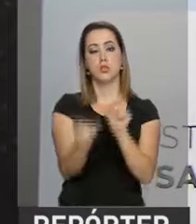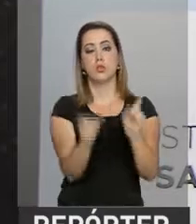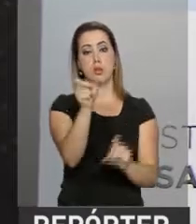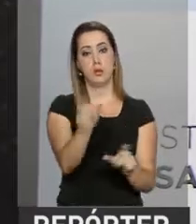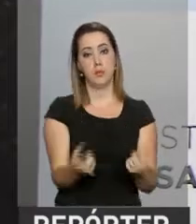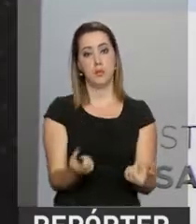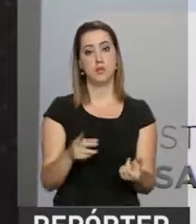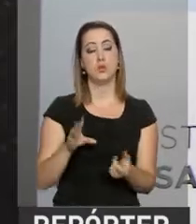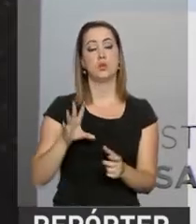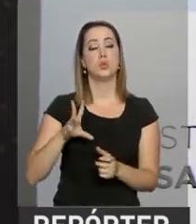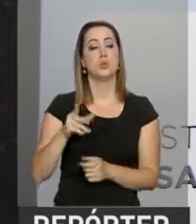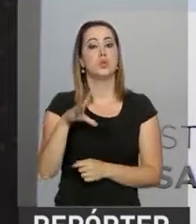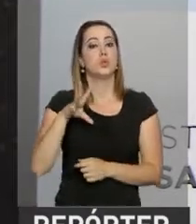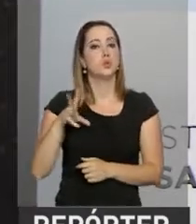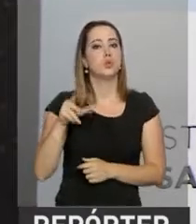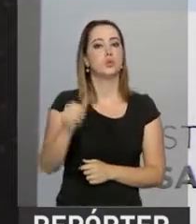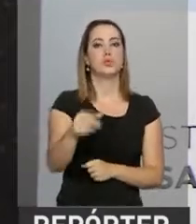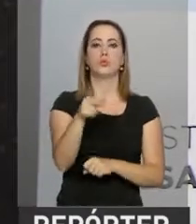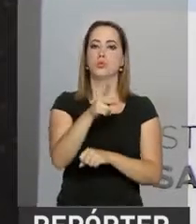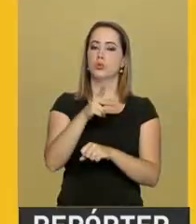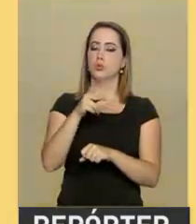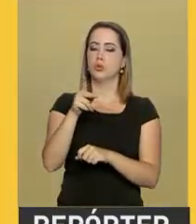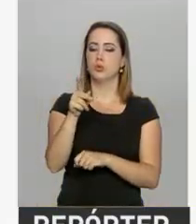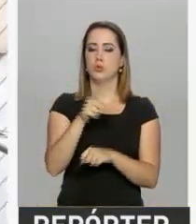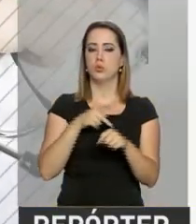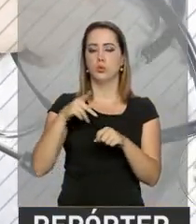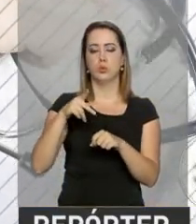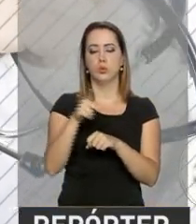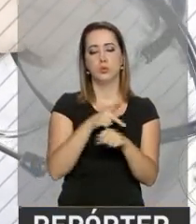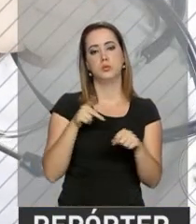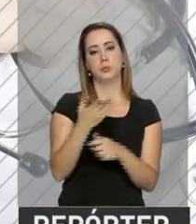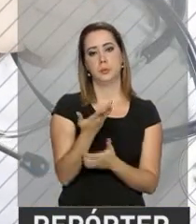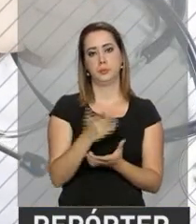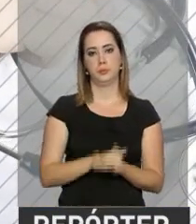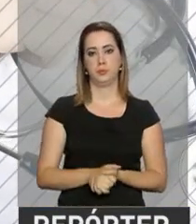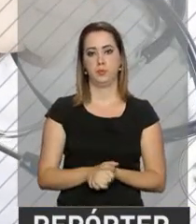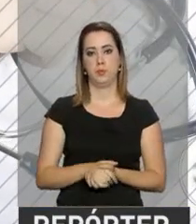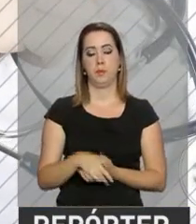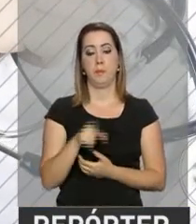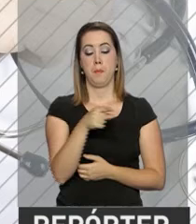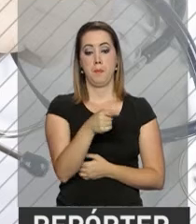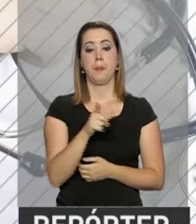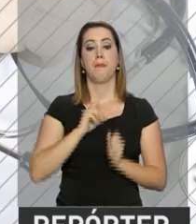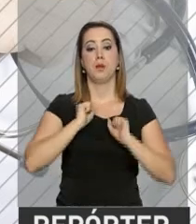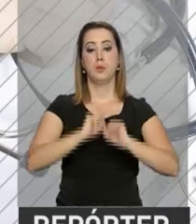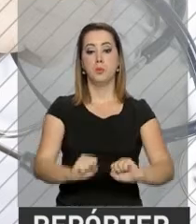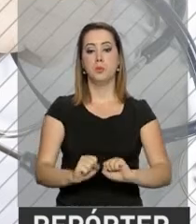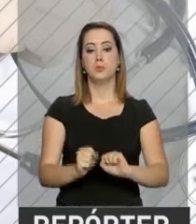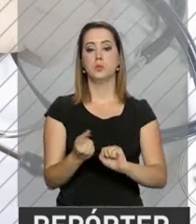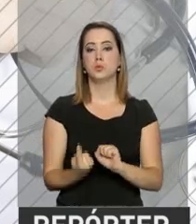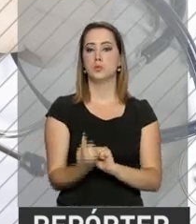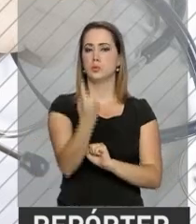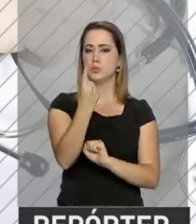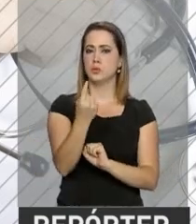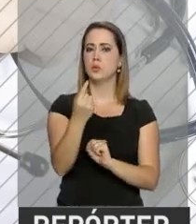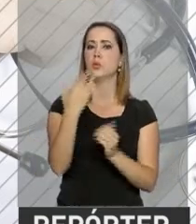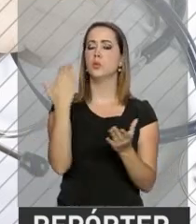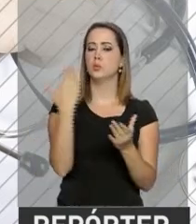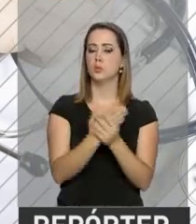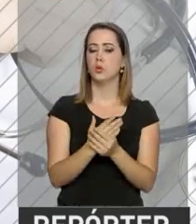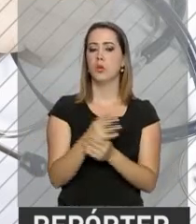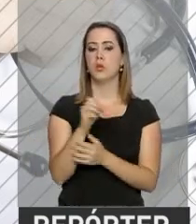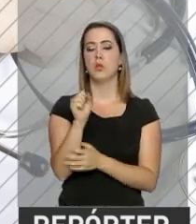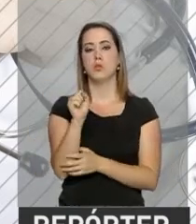um dos 200 milhões de cartões jesus com equipamento será possível implantar o registro eletrônico de saúde